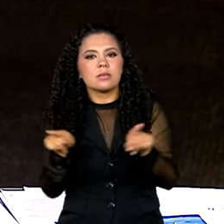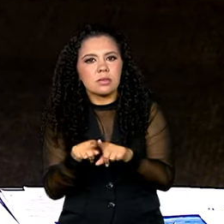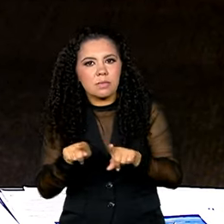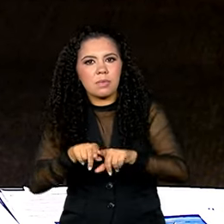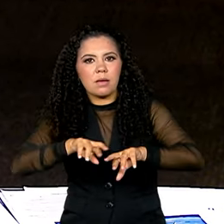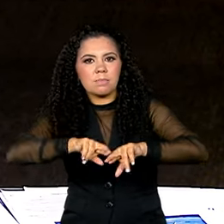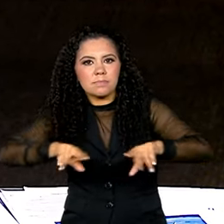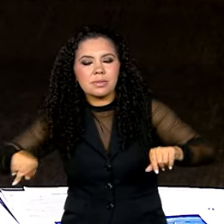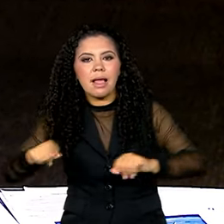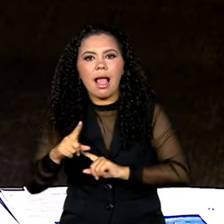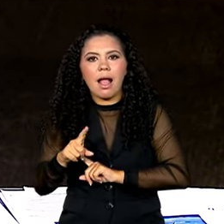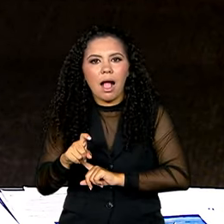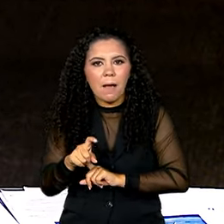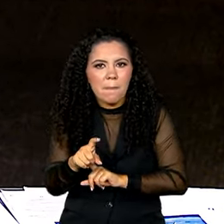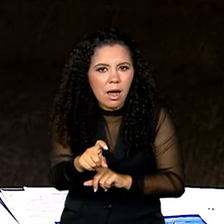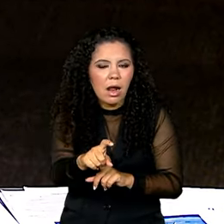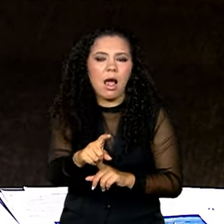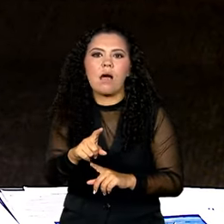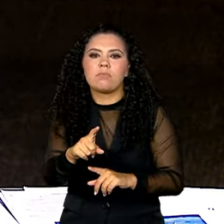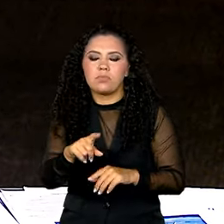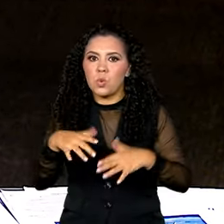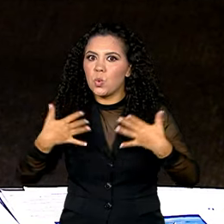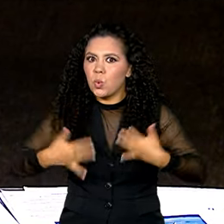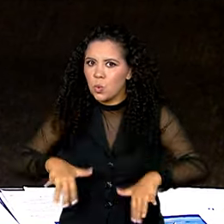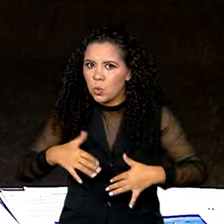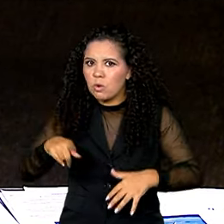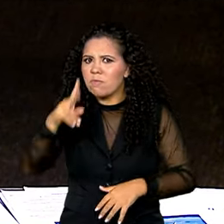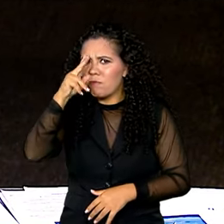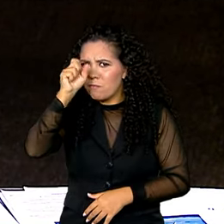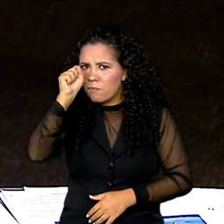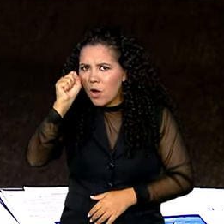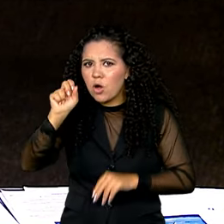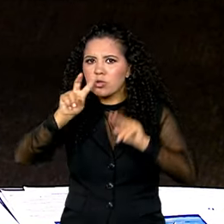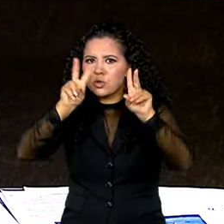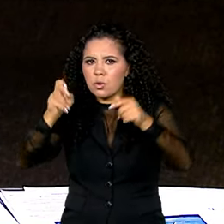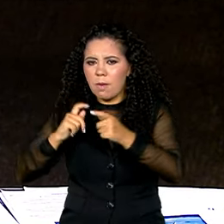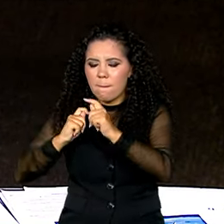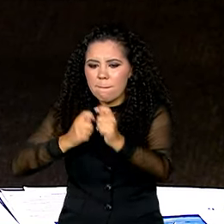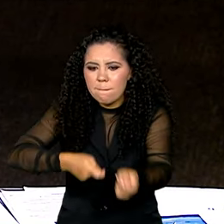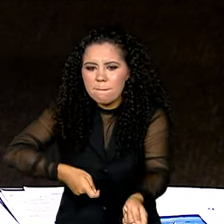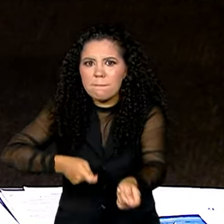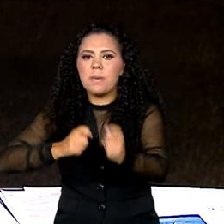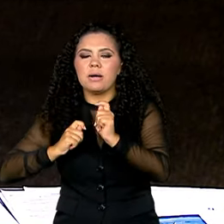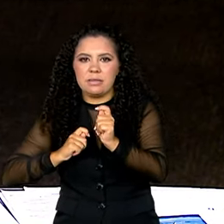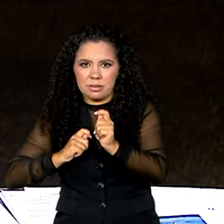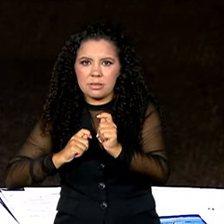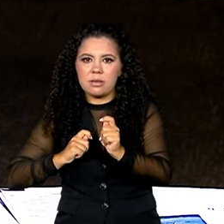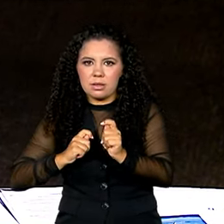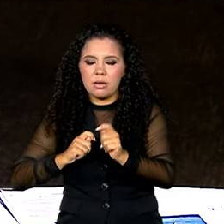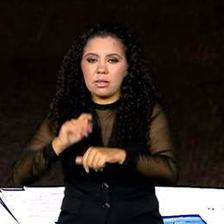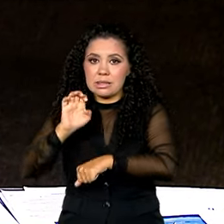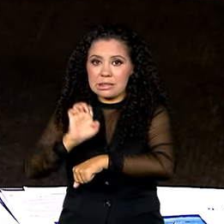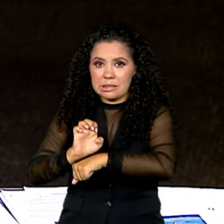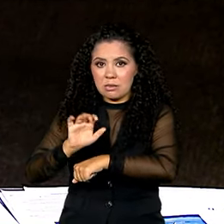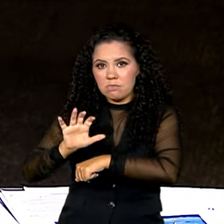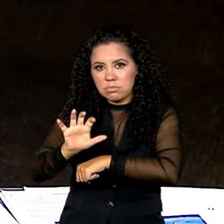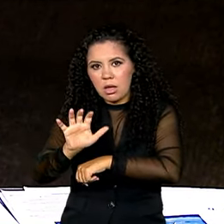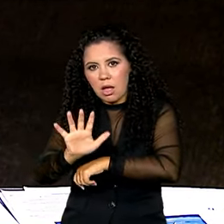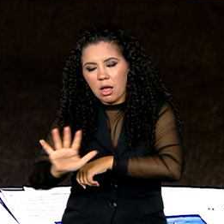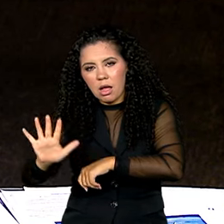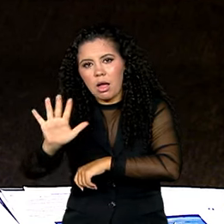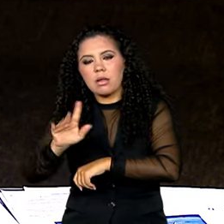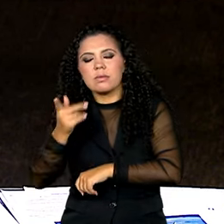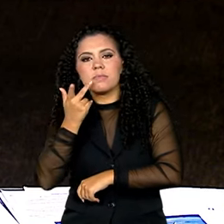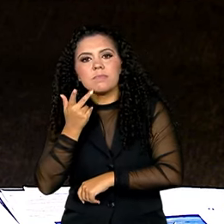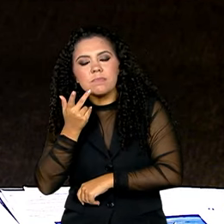de camarão, não é? É um estado muito forte na pesca e tem um destaque especial porque ele é forte na pesca